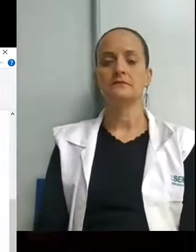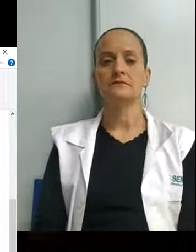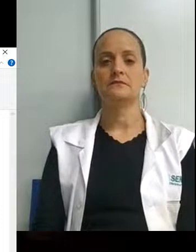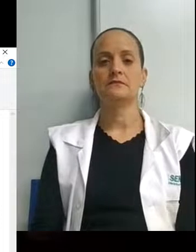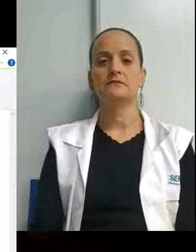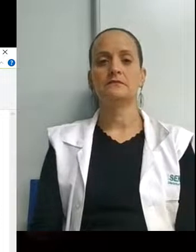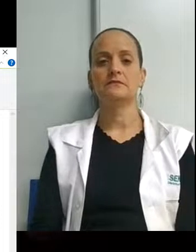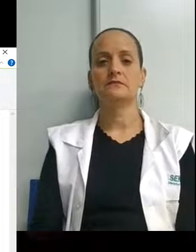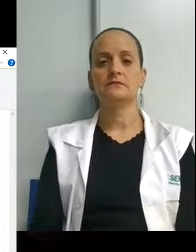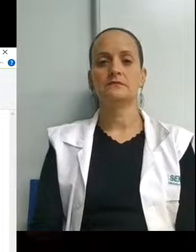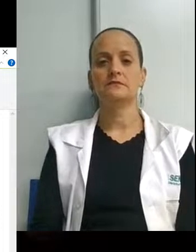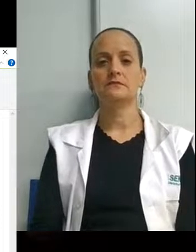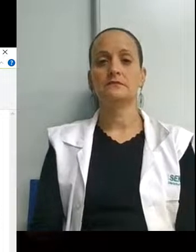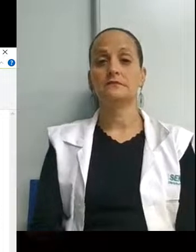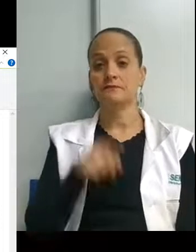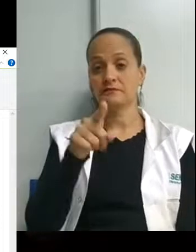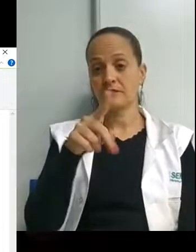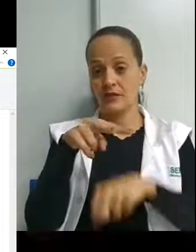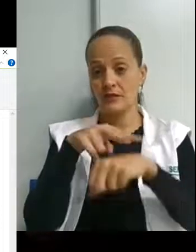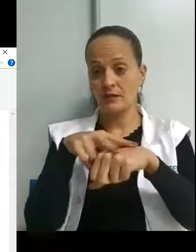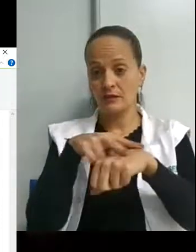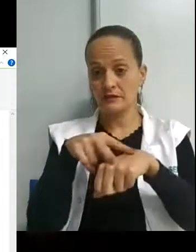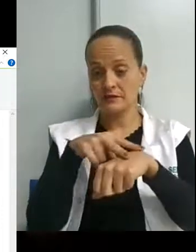Então, esse aqui é o circuito